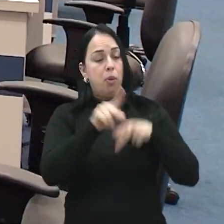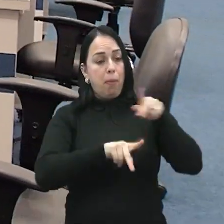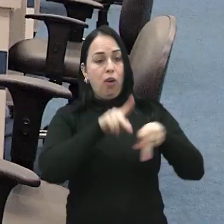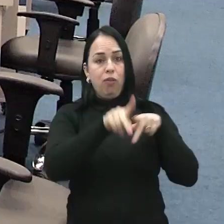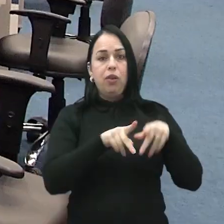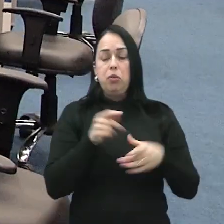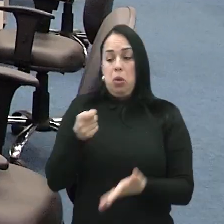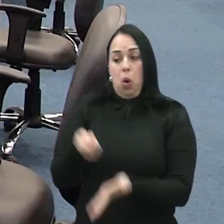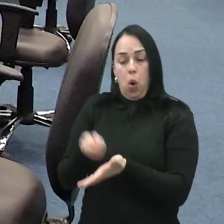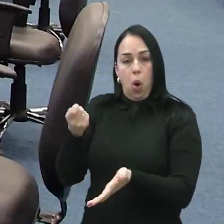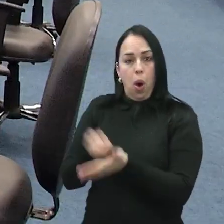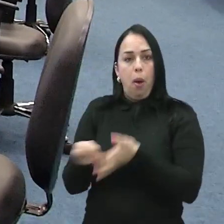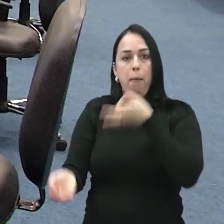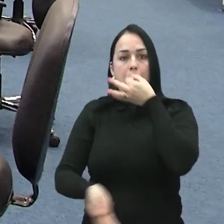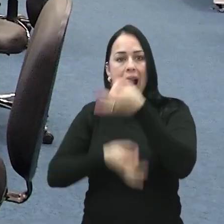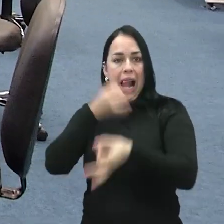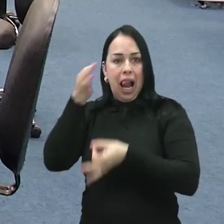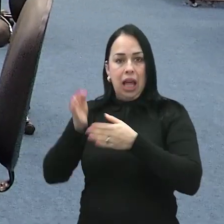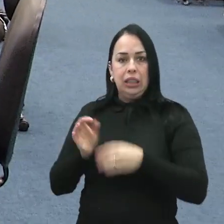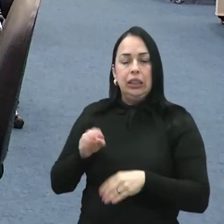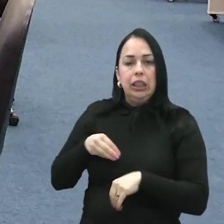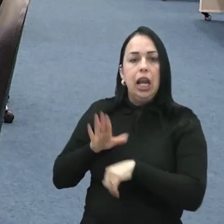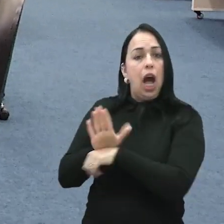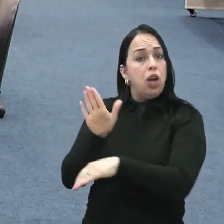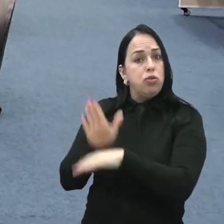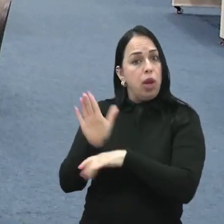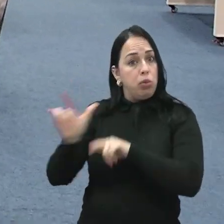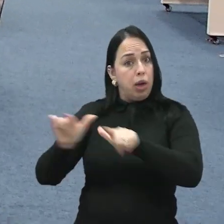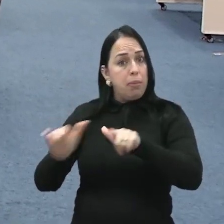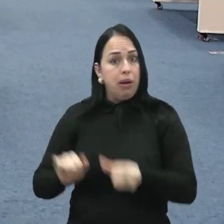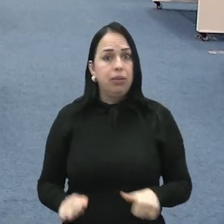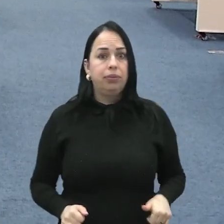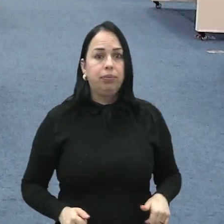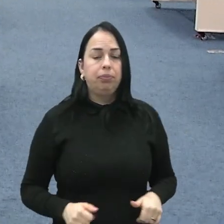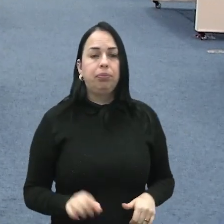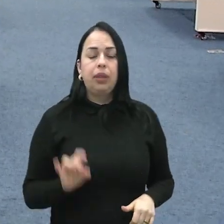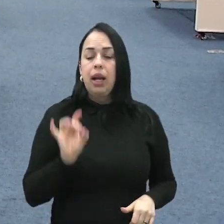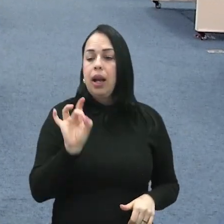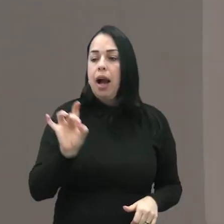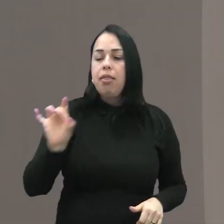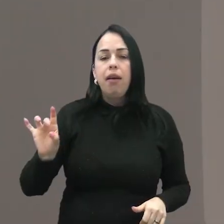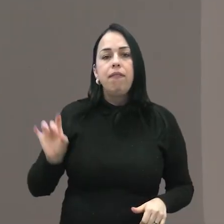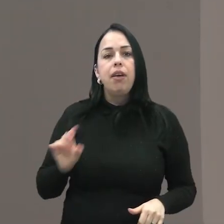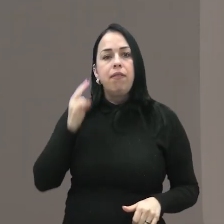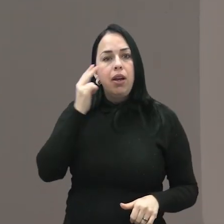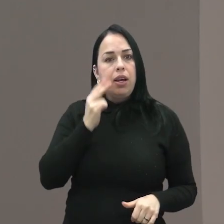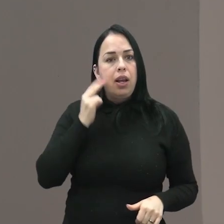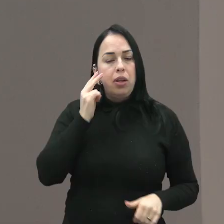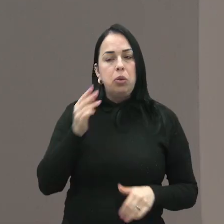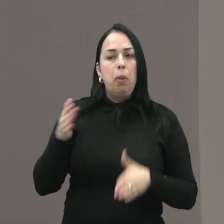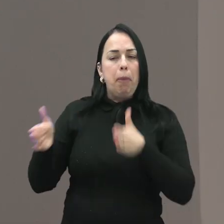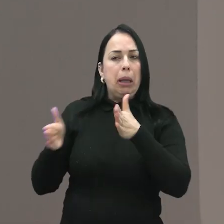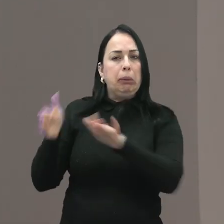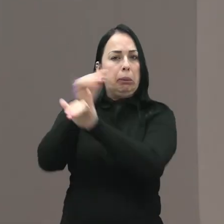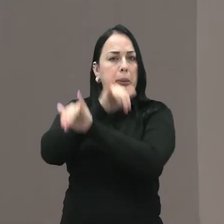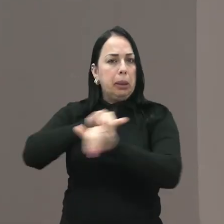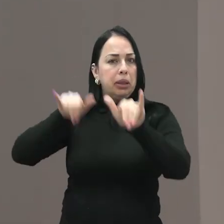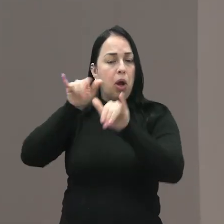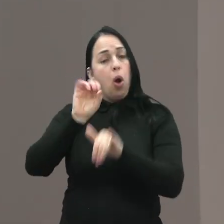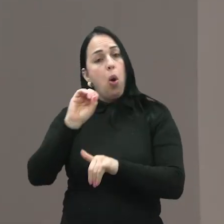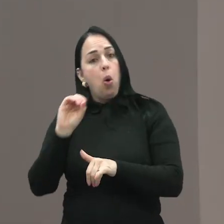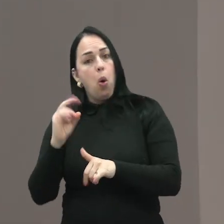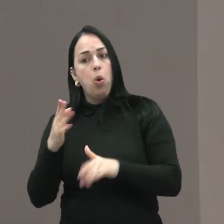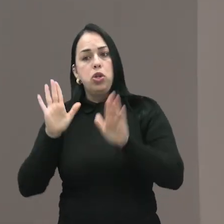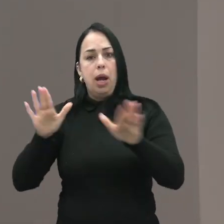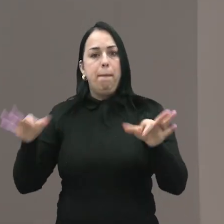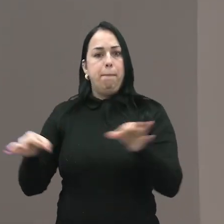espaço é fundamental para cobrar, sugerir e ajudar no trabalho dos vereadores. Cada parlamentar, durante a campanha ou